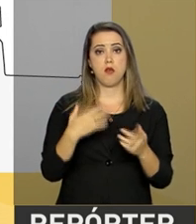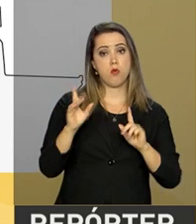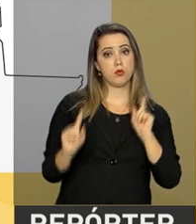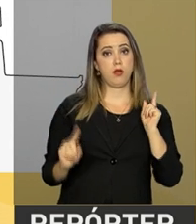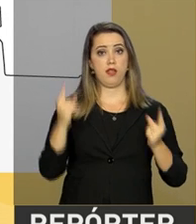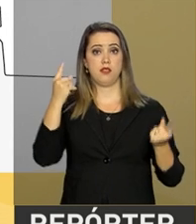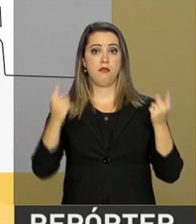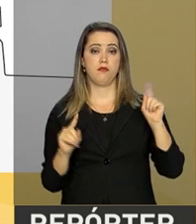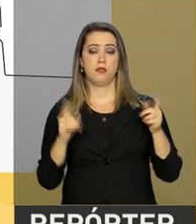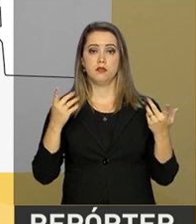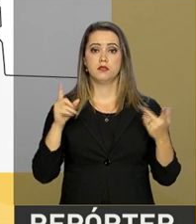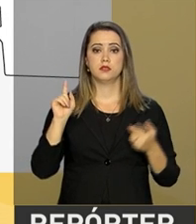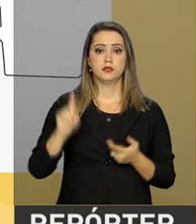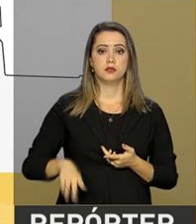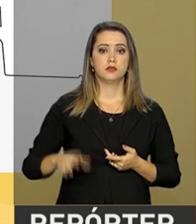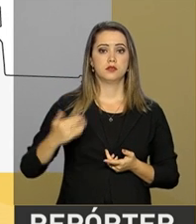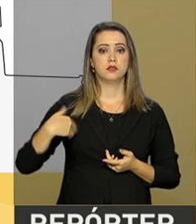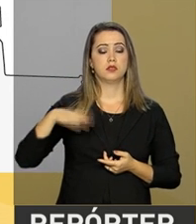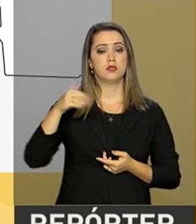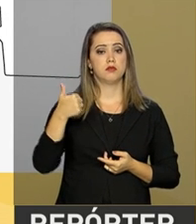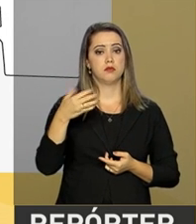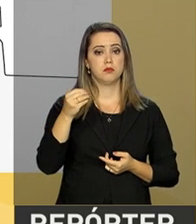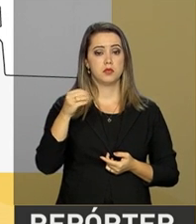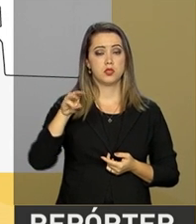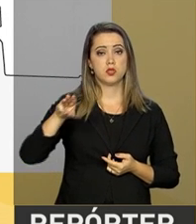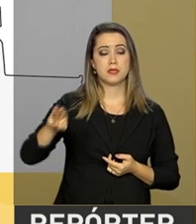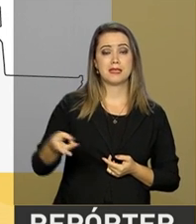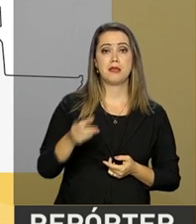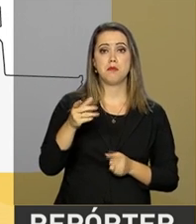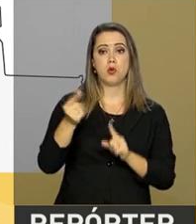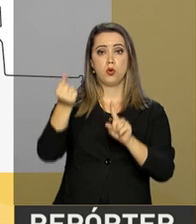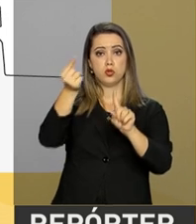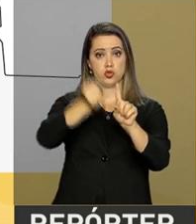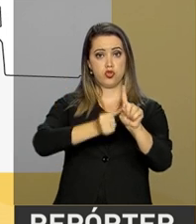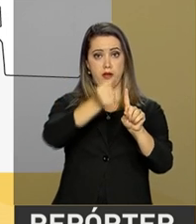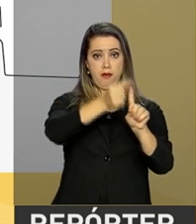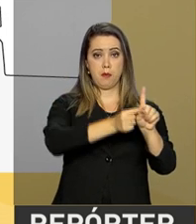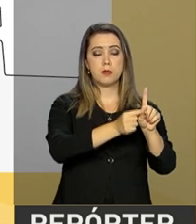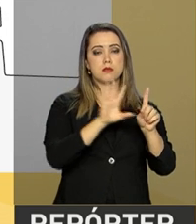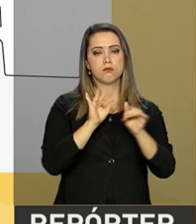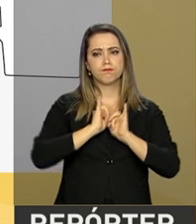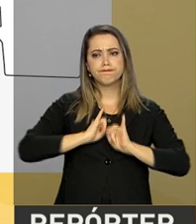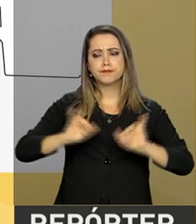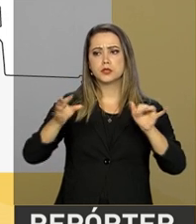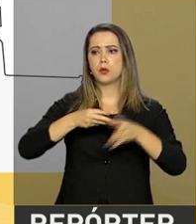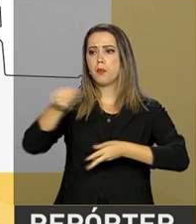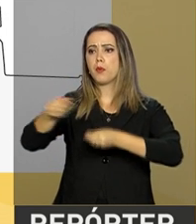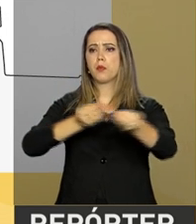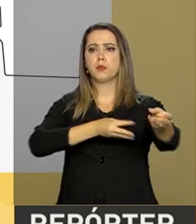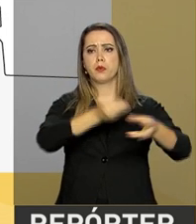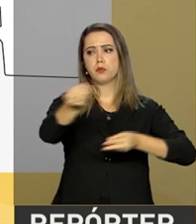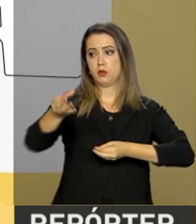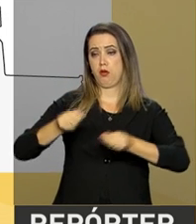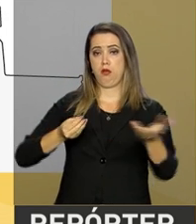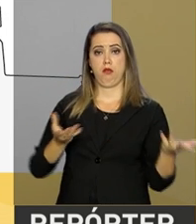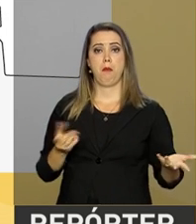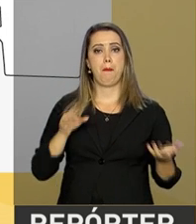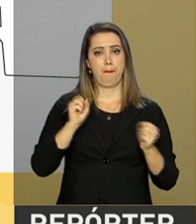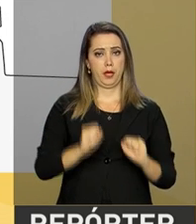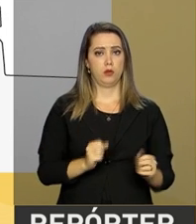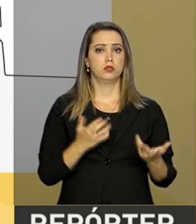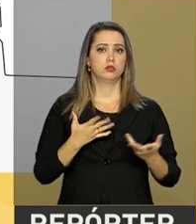carnaval. São 100 milhões de camisinhas que já estão nos pontos de distribuição. Então é